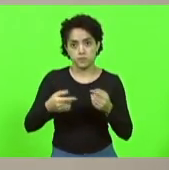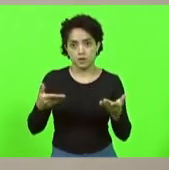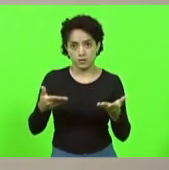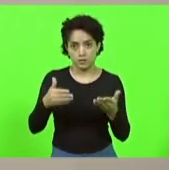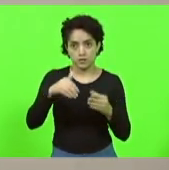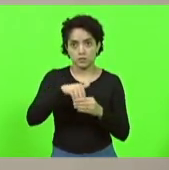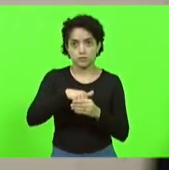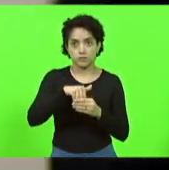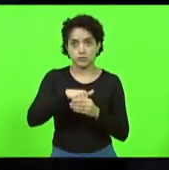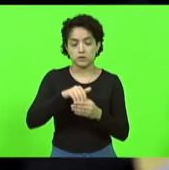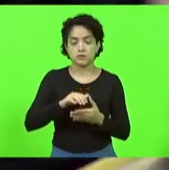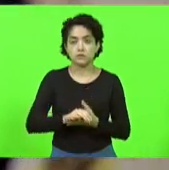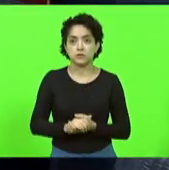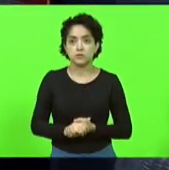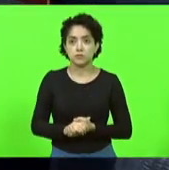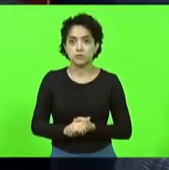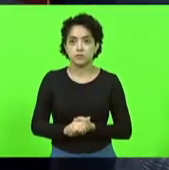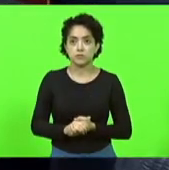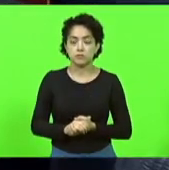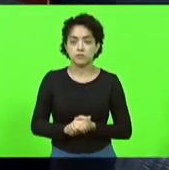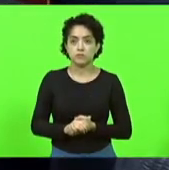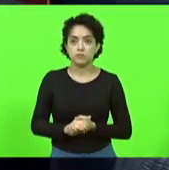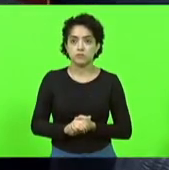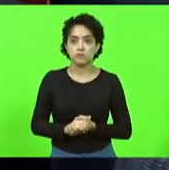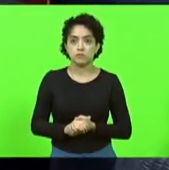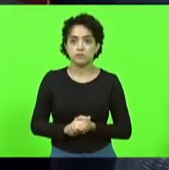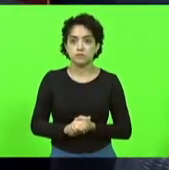votação, deputados que aprovam, permaneçam como se encontram.